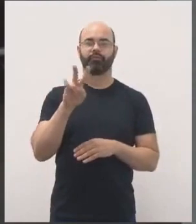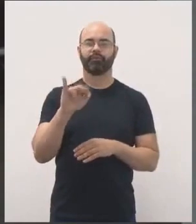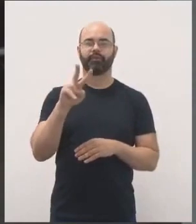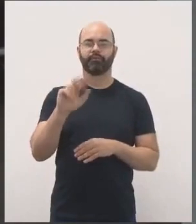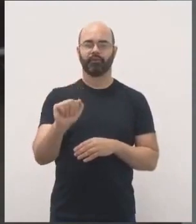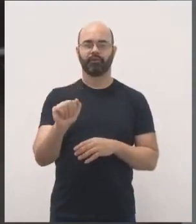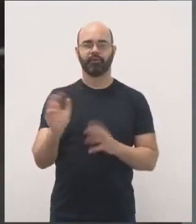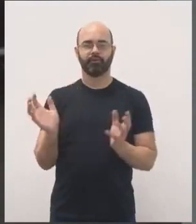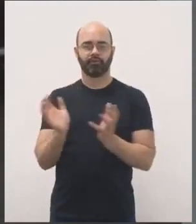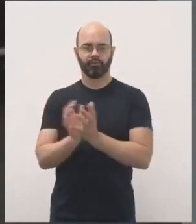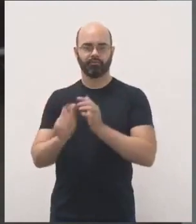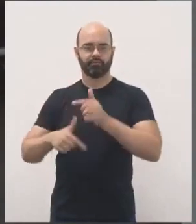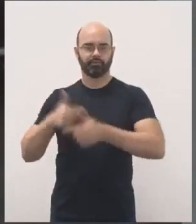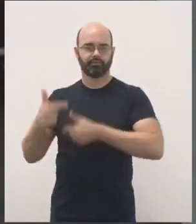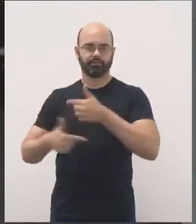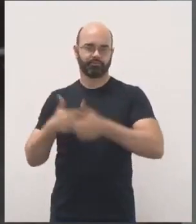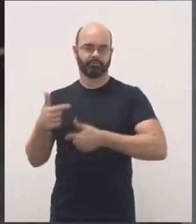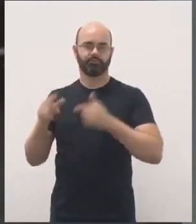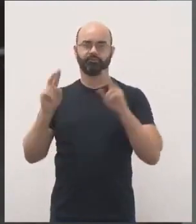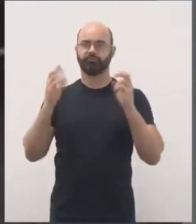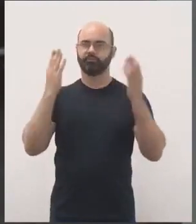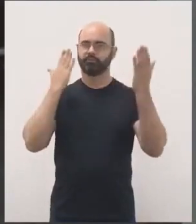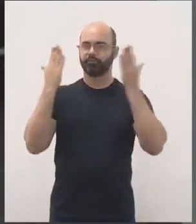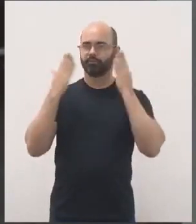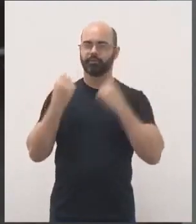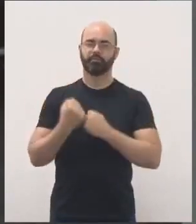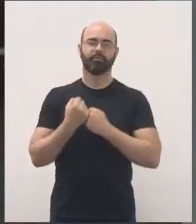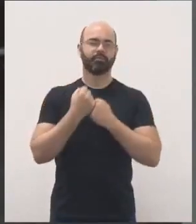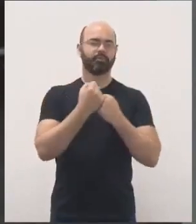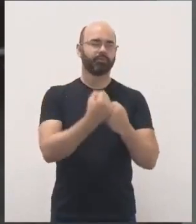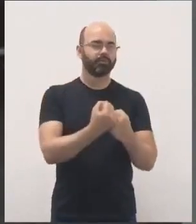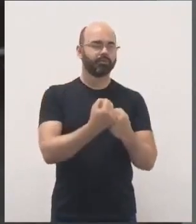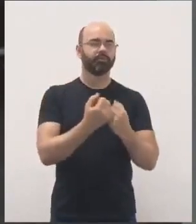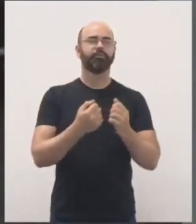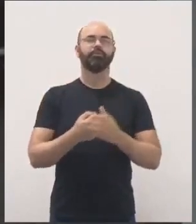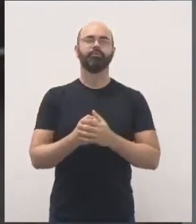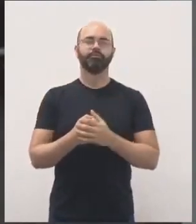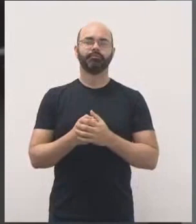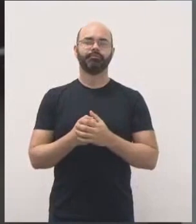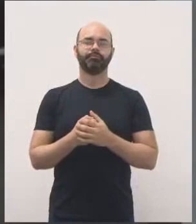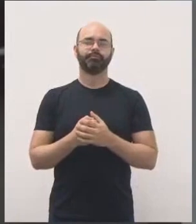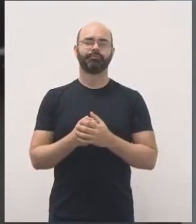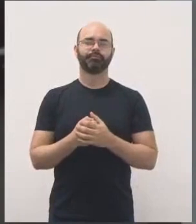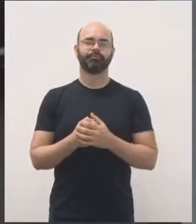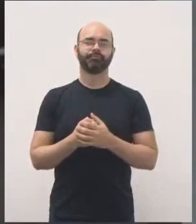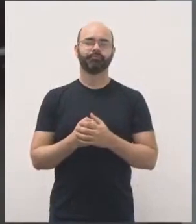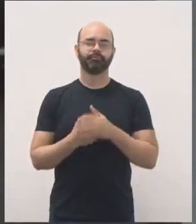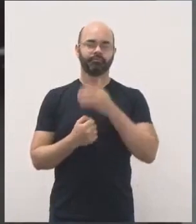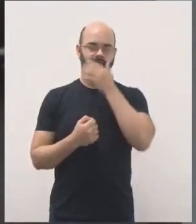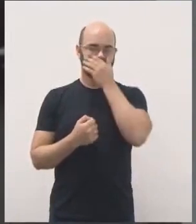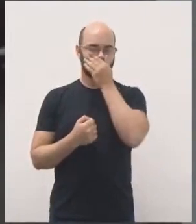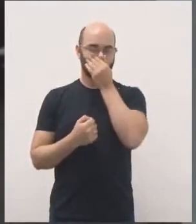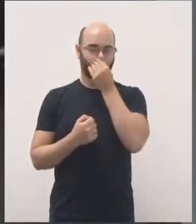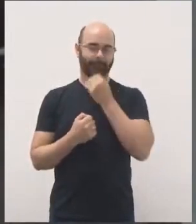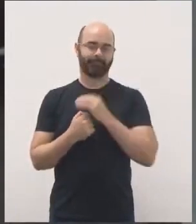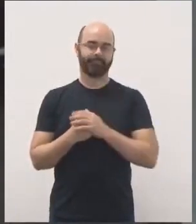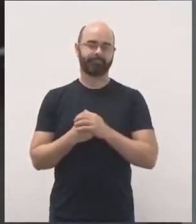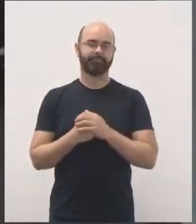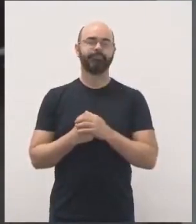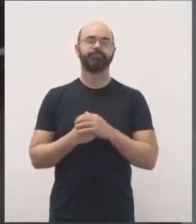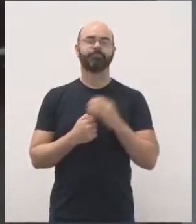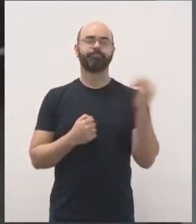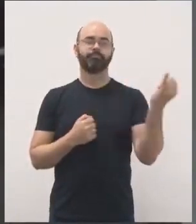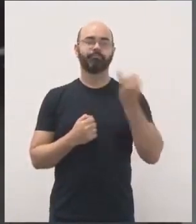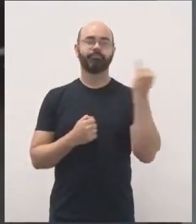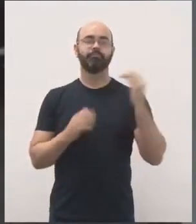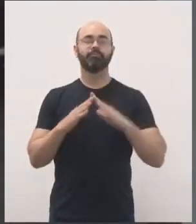montar, de ter psicólogos de apoio, né? A gente tem falado muito também da importância da